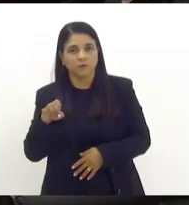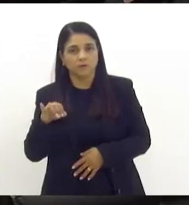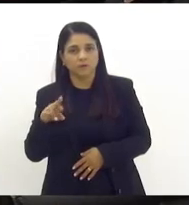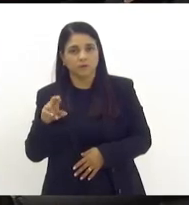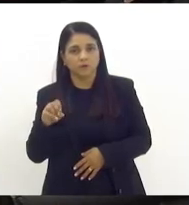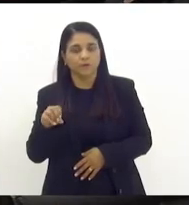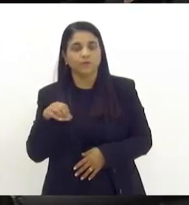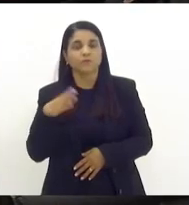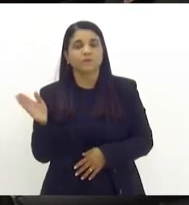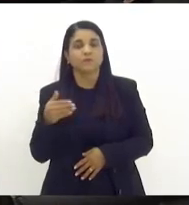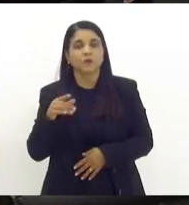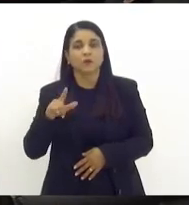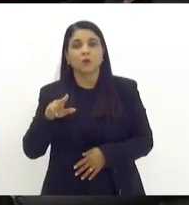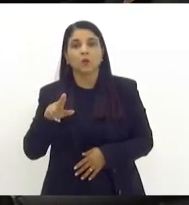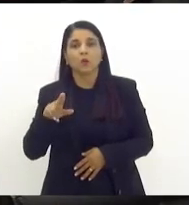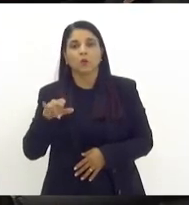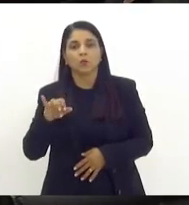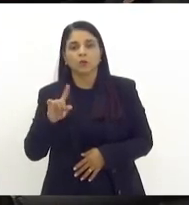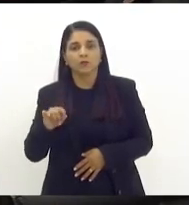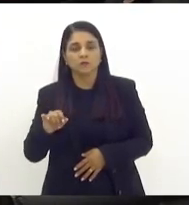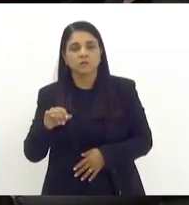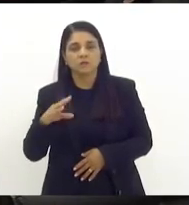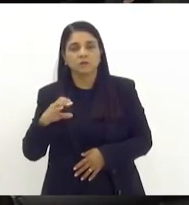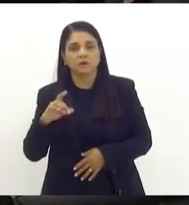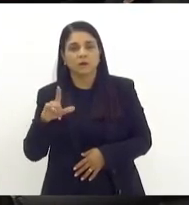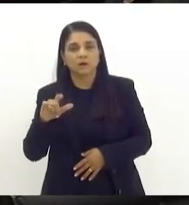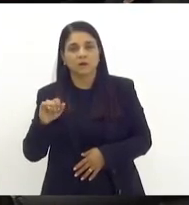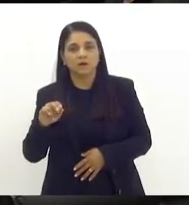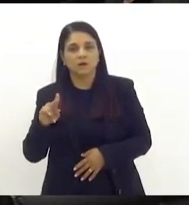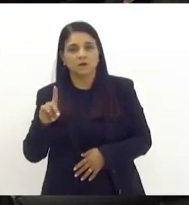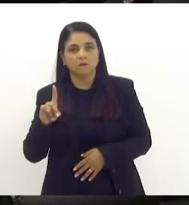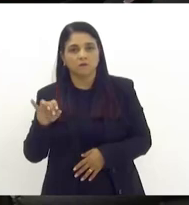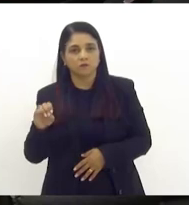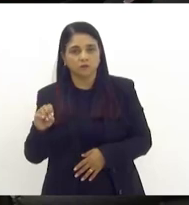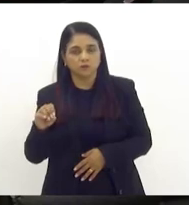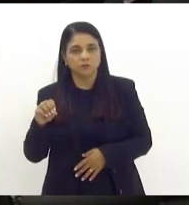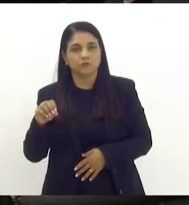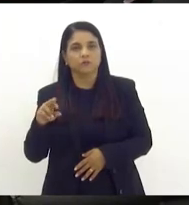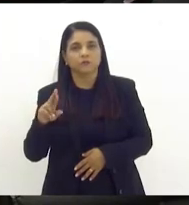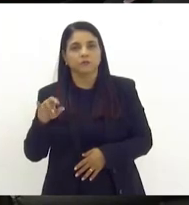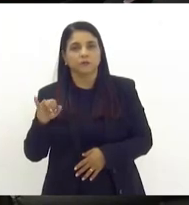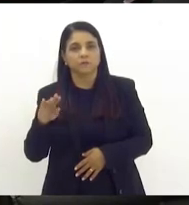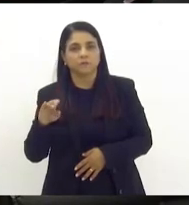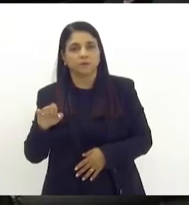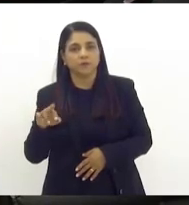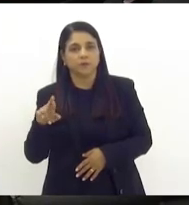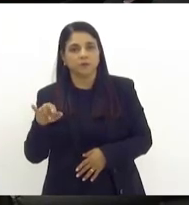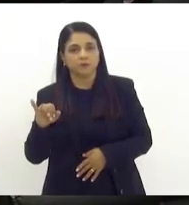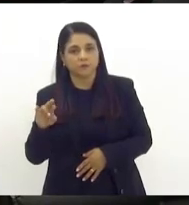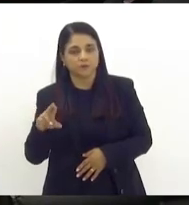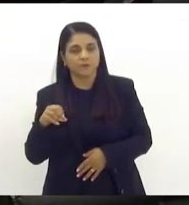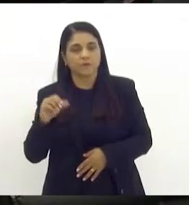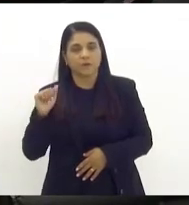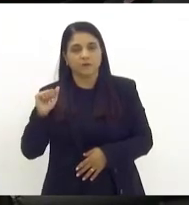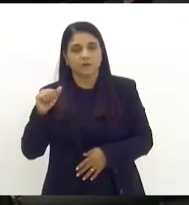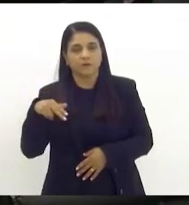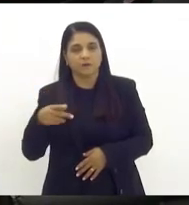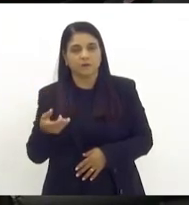Luiz Cláudio e Luiz Cláudio Ribeiro Andrezinho siciliano